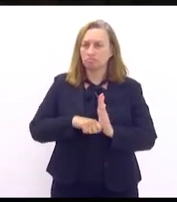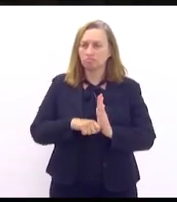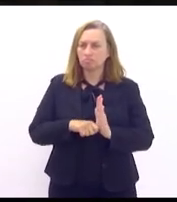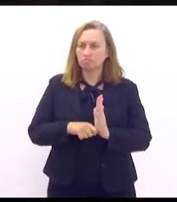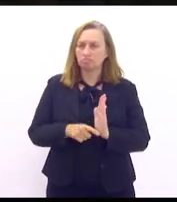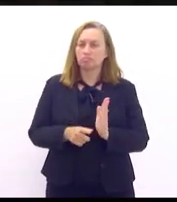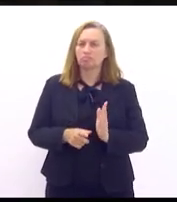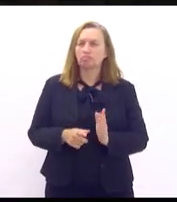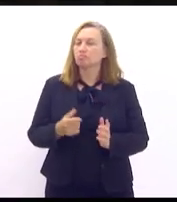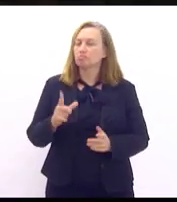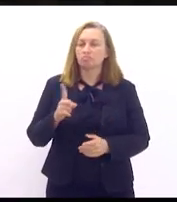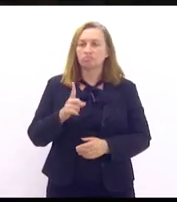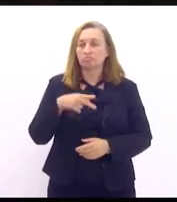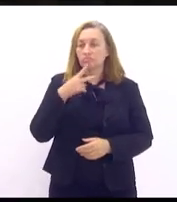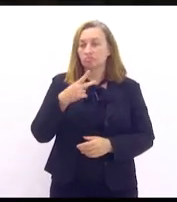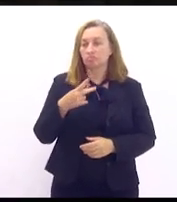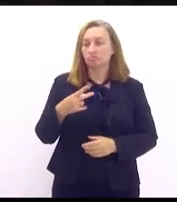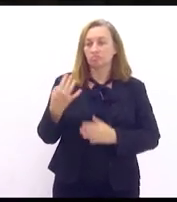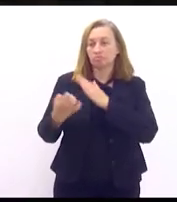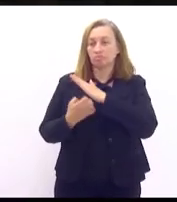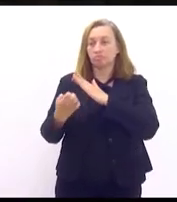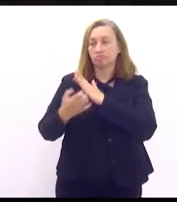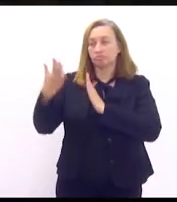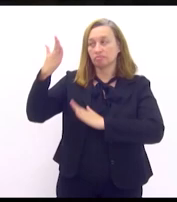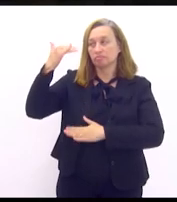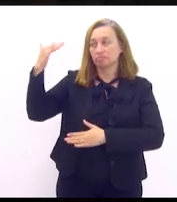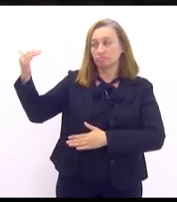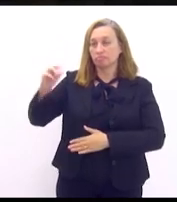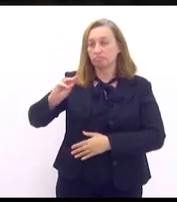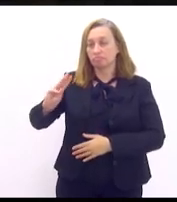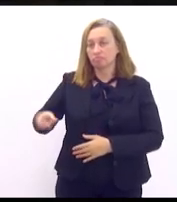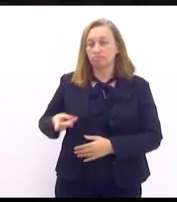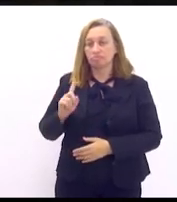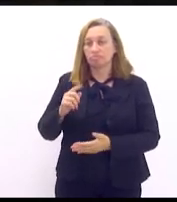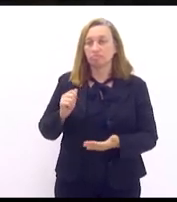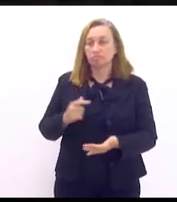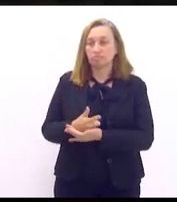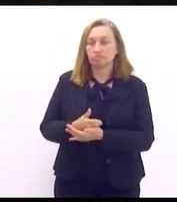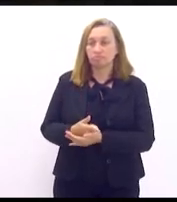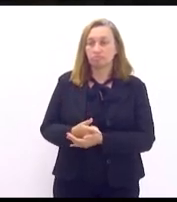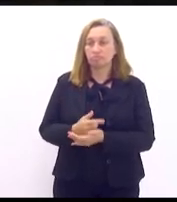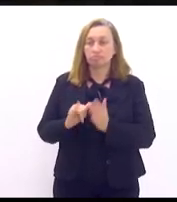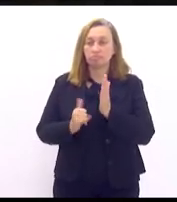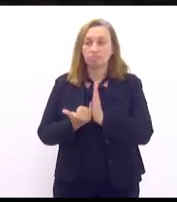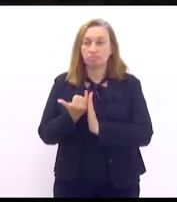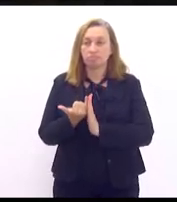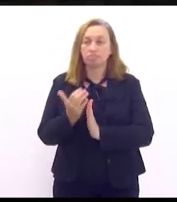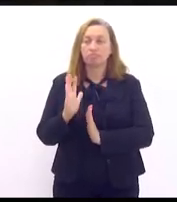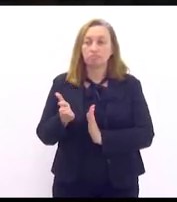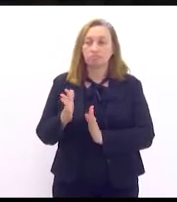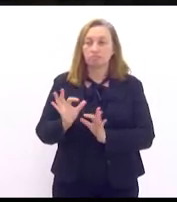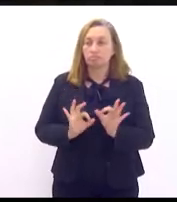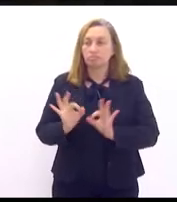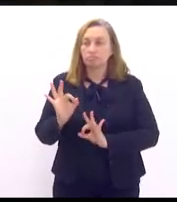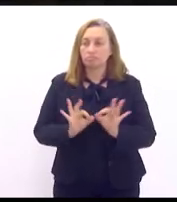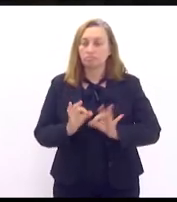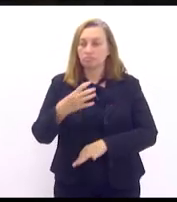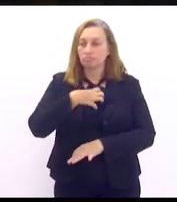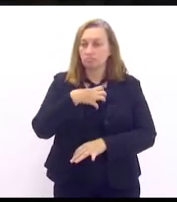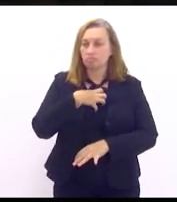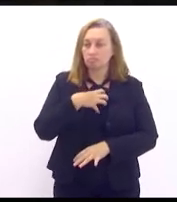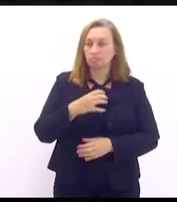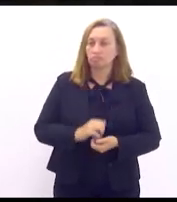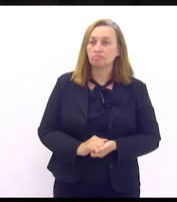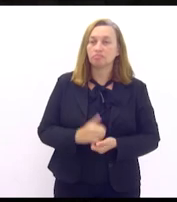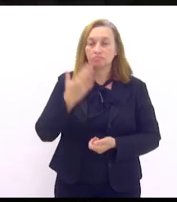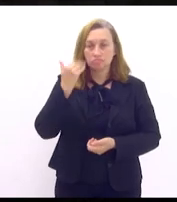falando de gente grande, coisa de milhões, bilhões, né? Que não pagou imposto porque já organiza sua empresa nesse sentido, porque sabe que vai ter governo que